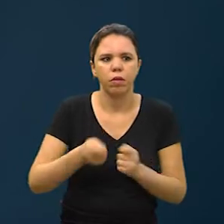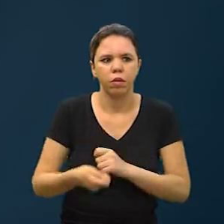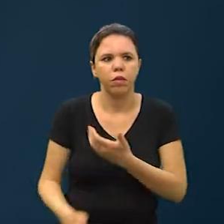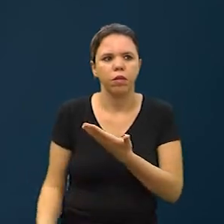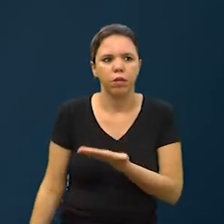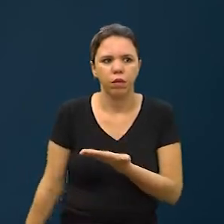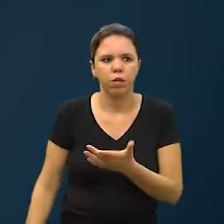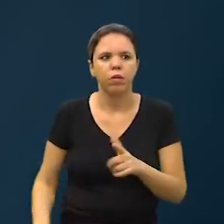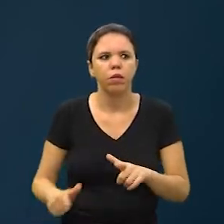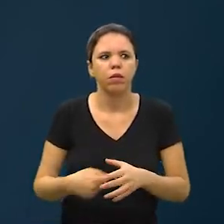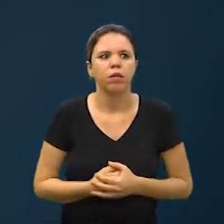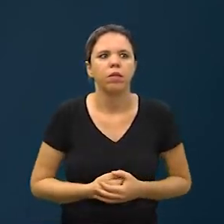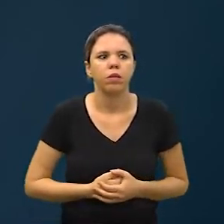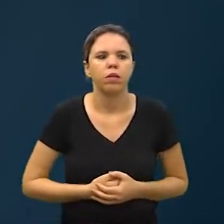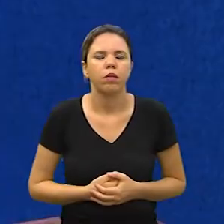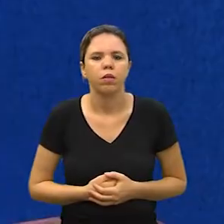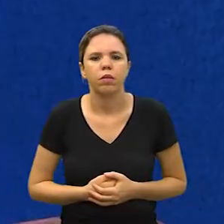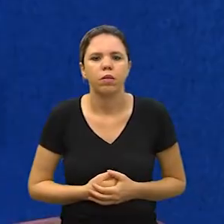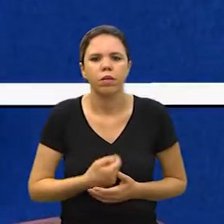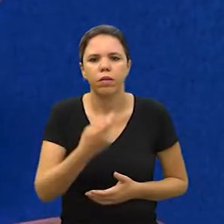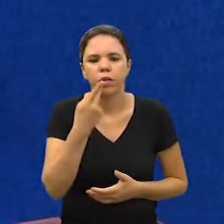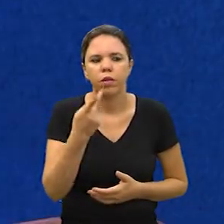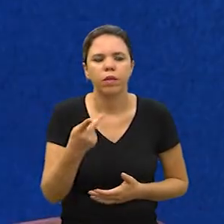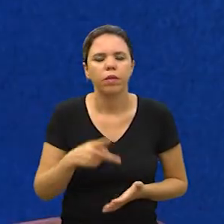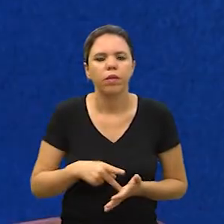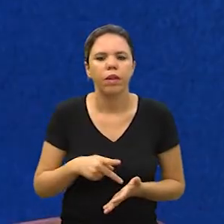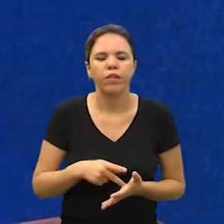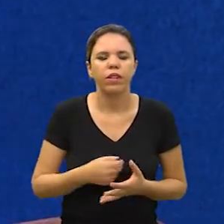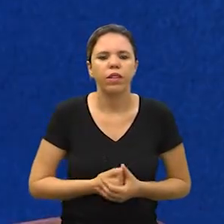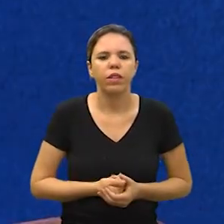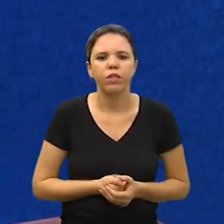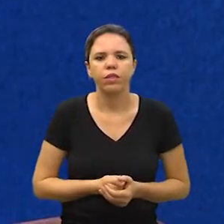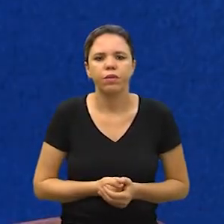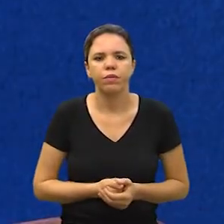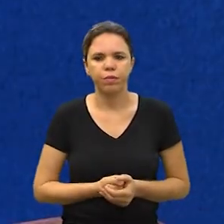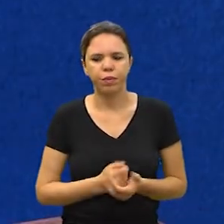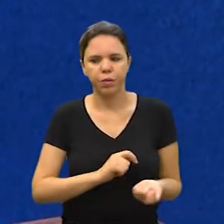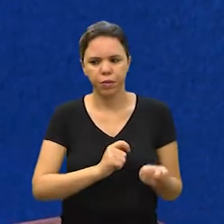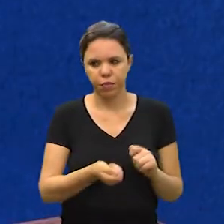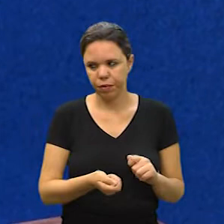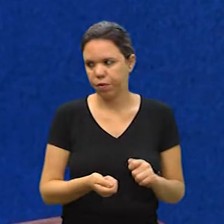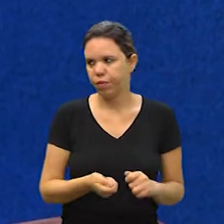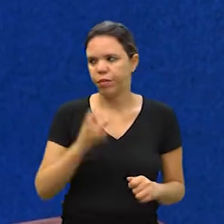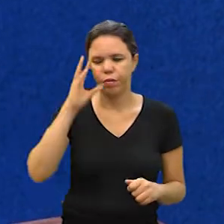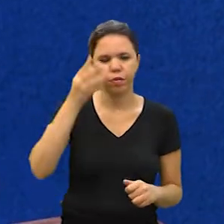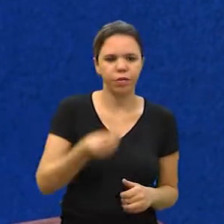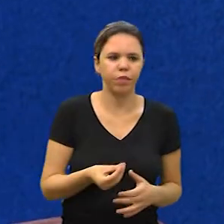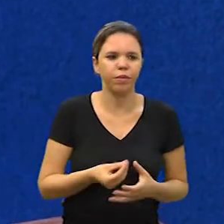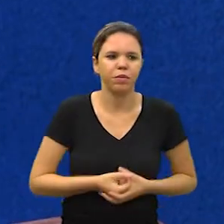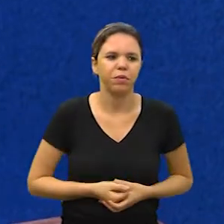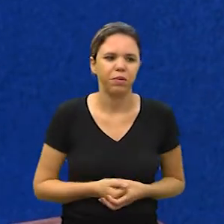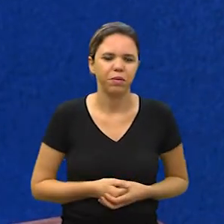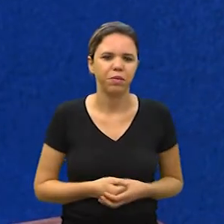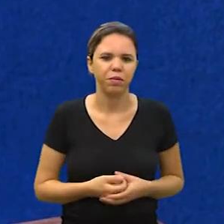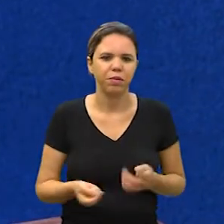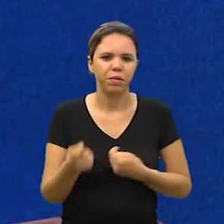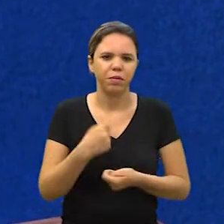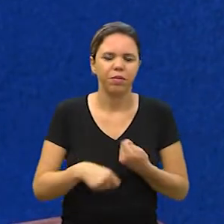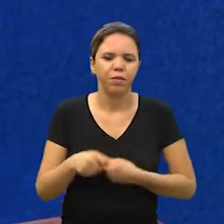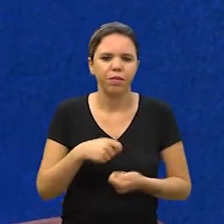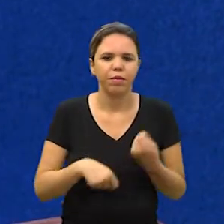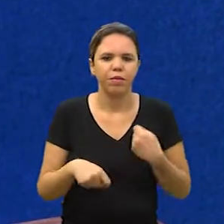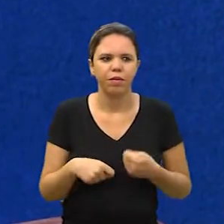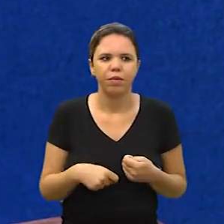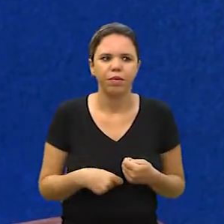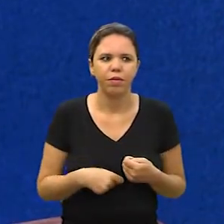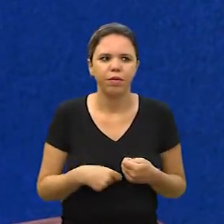se adaptar para onde ele está indo. Quando você fala dessa adaptação e também desse entendimento dos